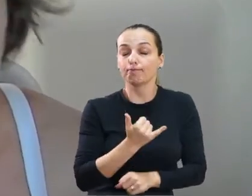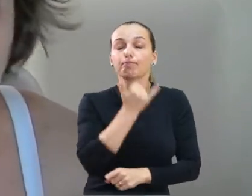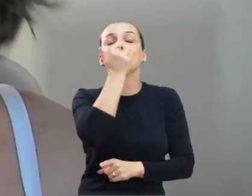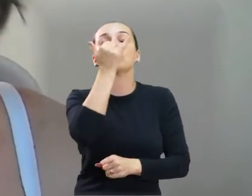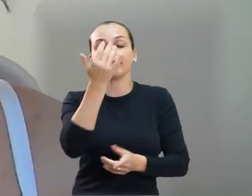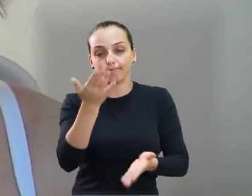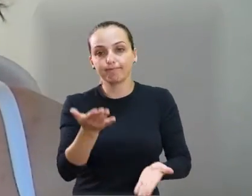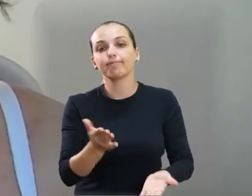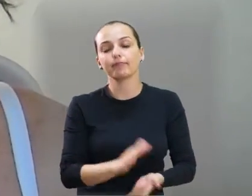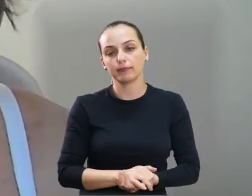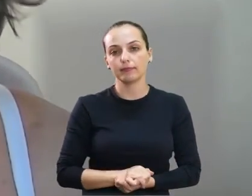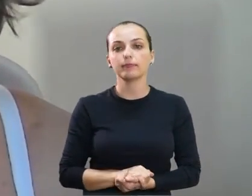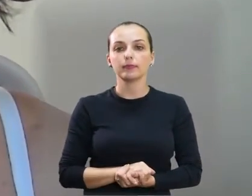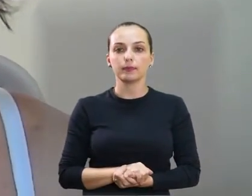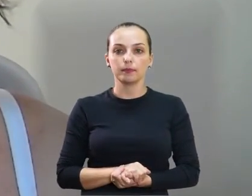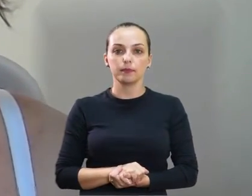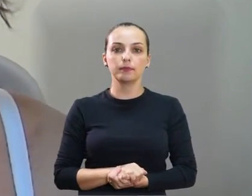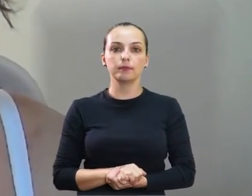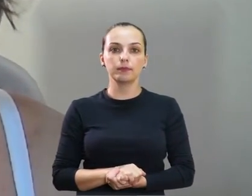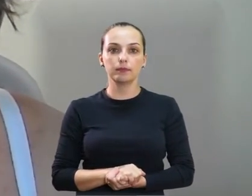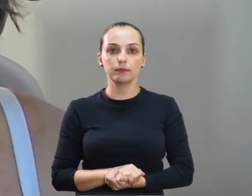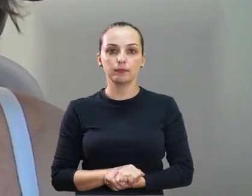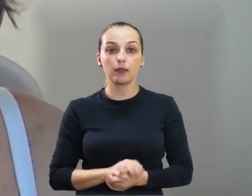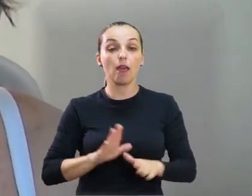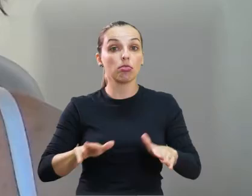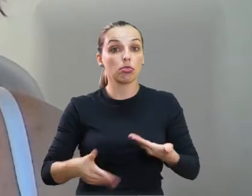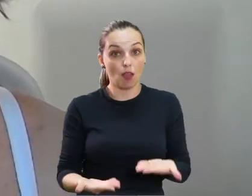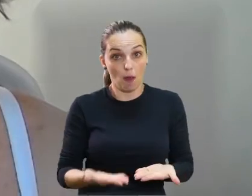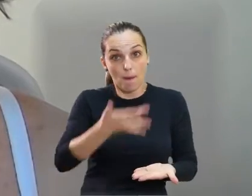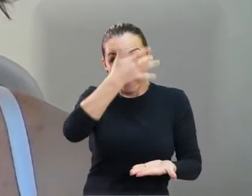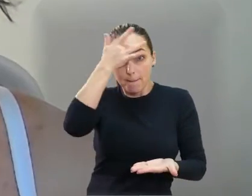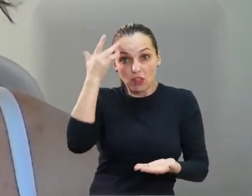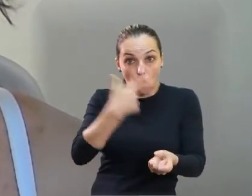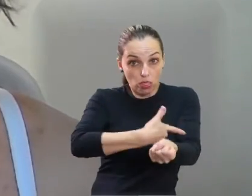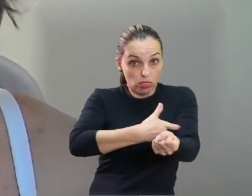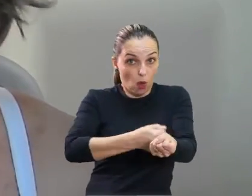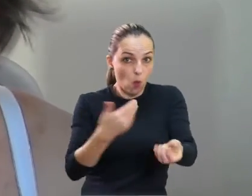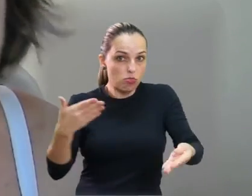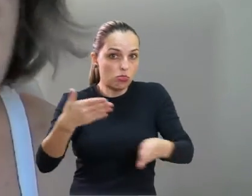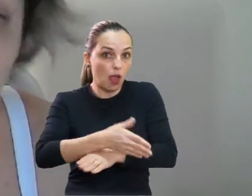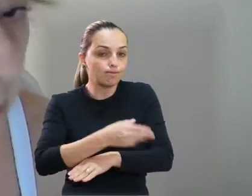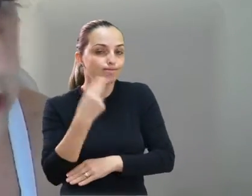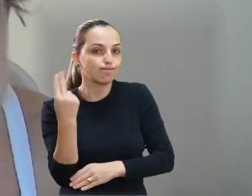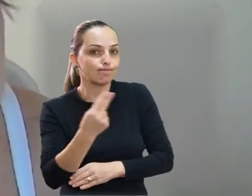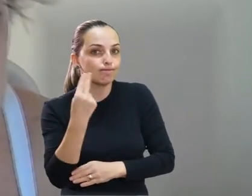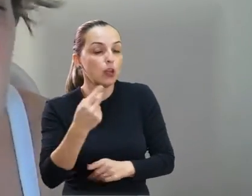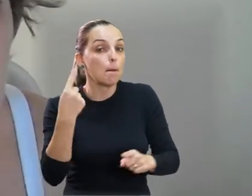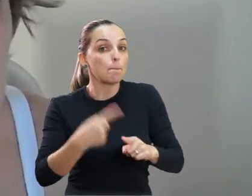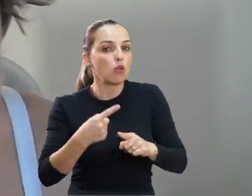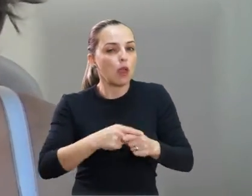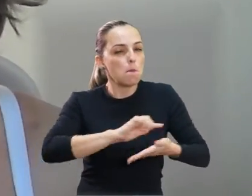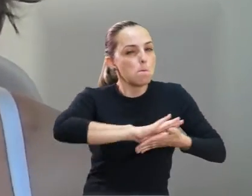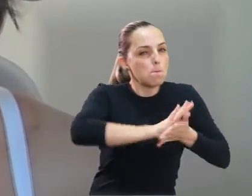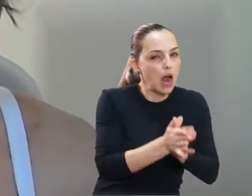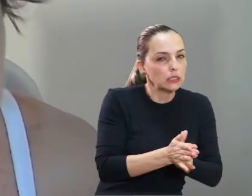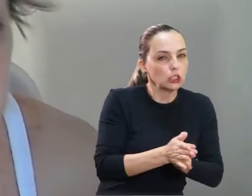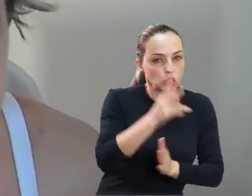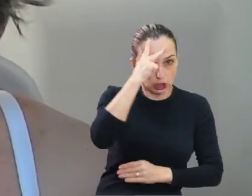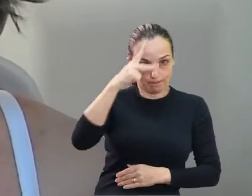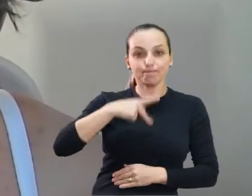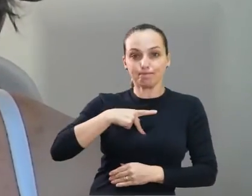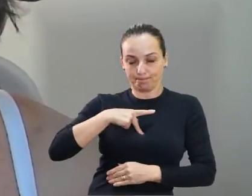assim, a não procura, provavelmente, né, é por conta do preconceito do próprio indivíduo com relação ao